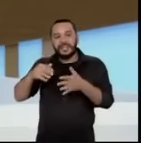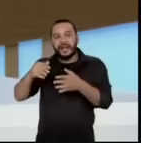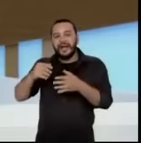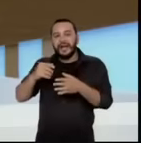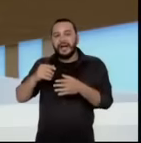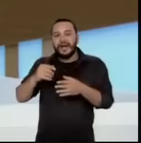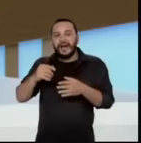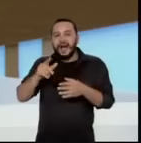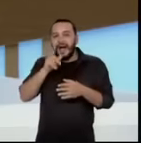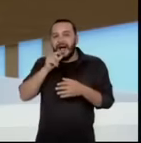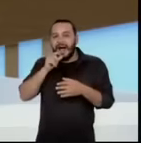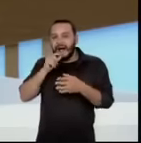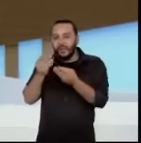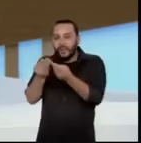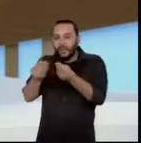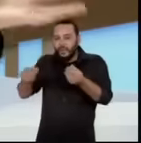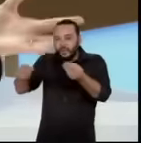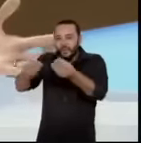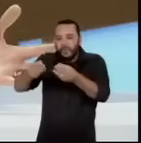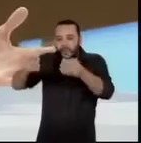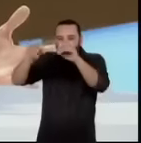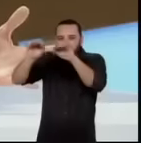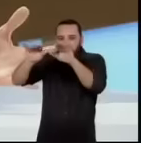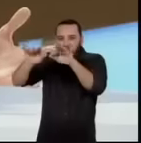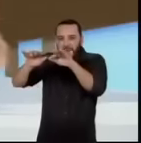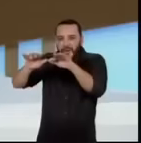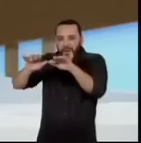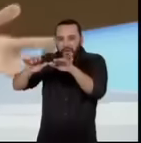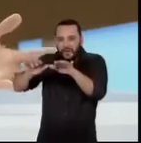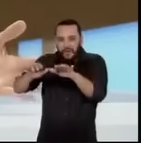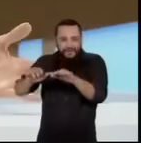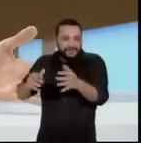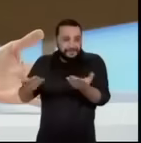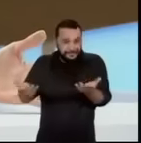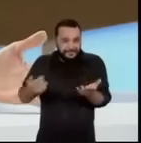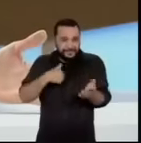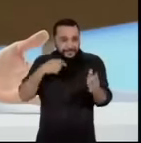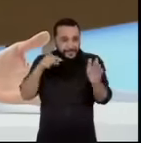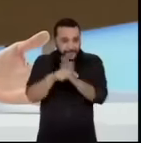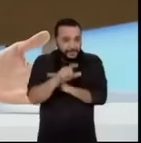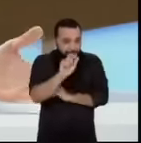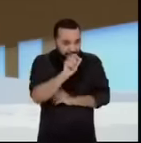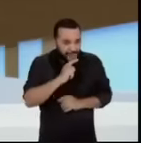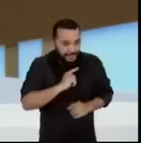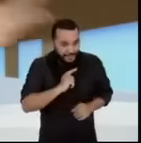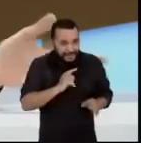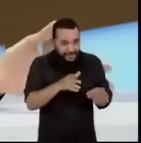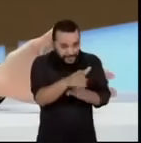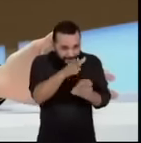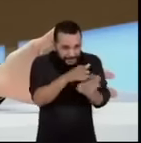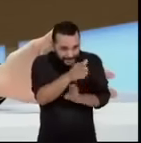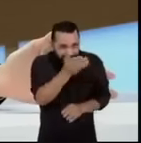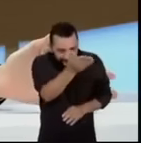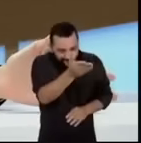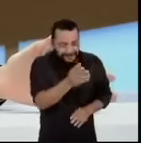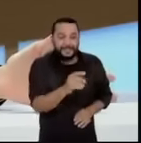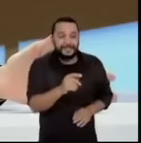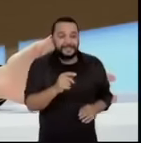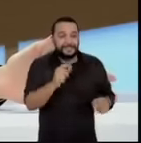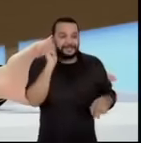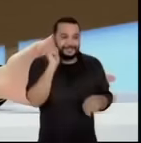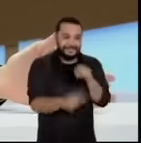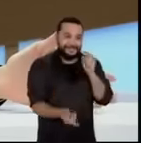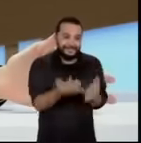O que mostra... Então, a pergunta não é hora de se recomendar que as queimadas